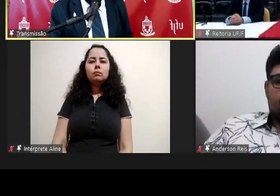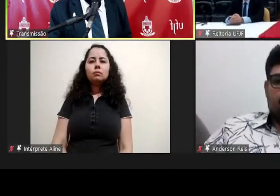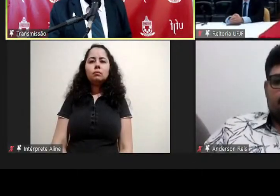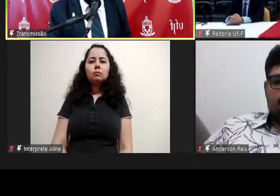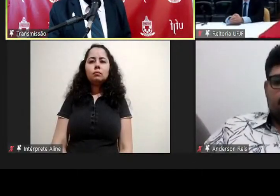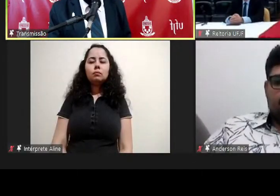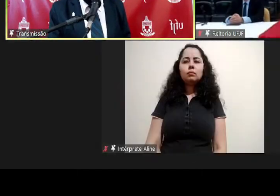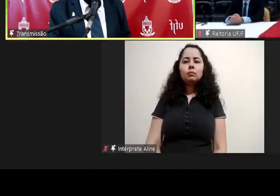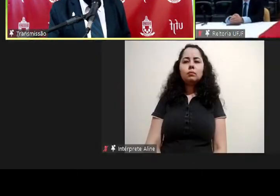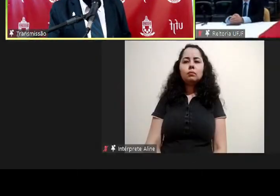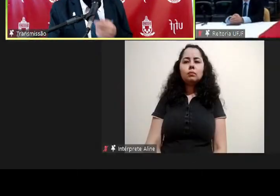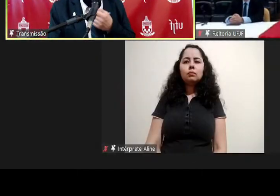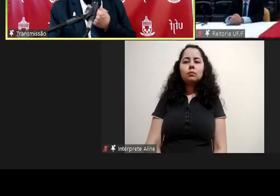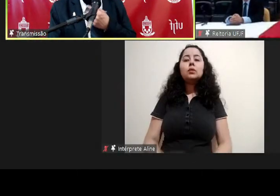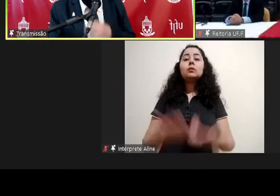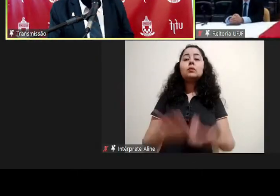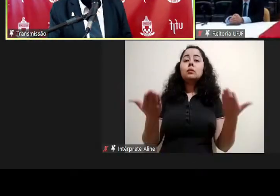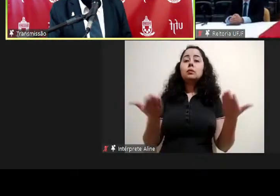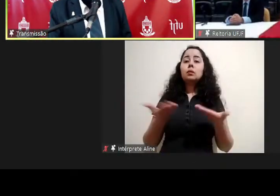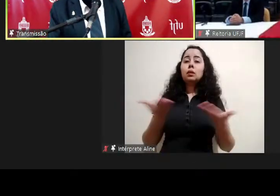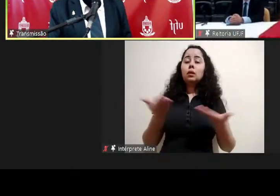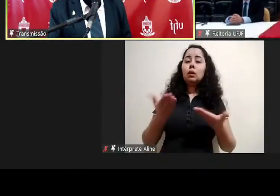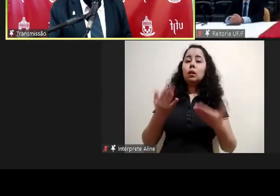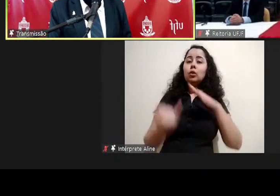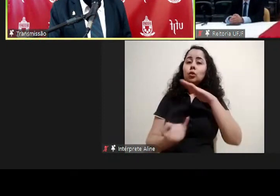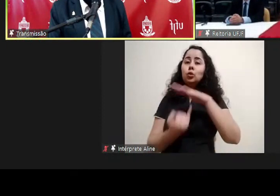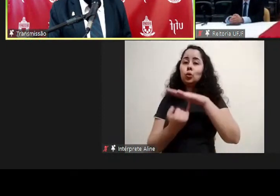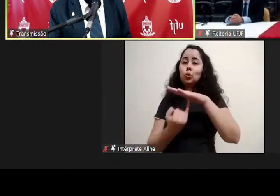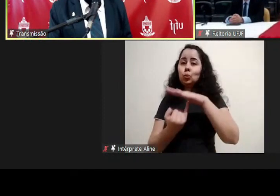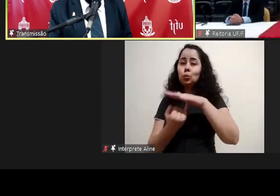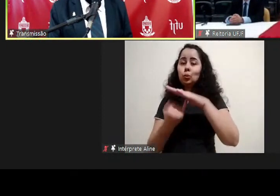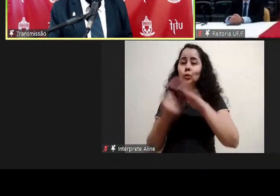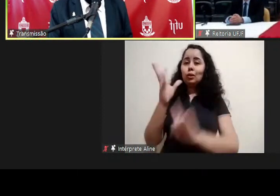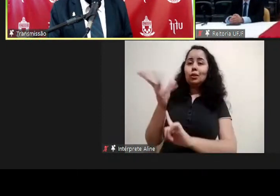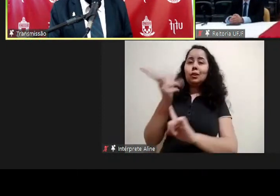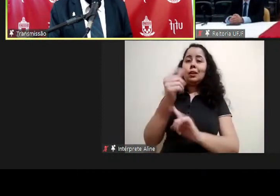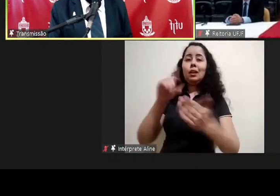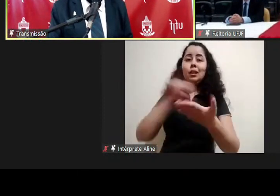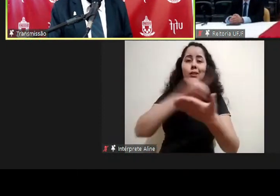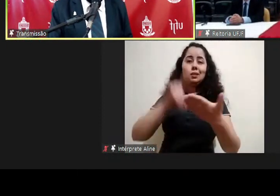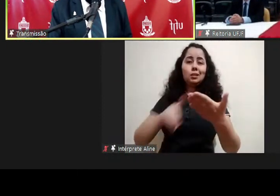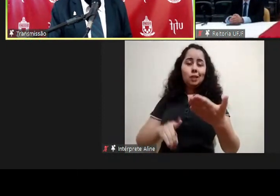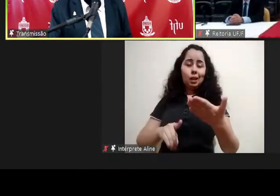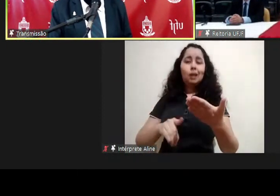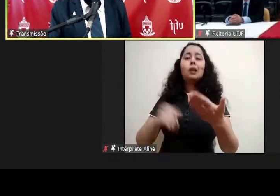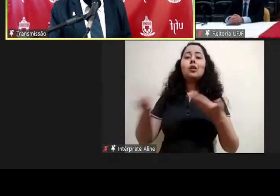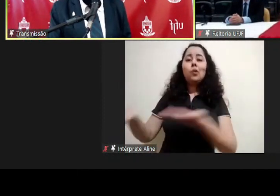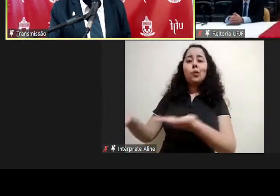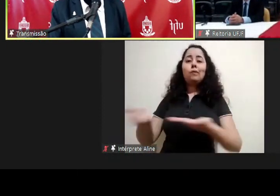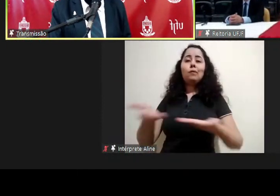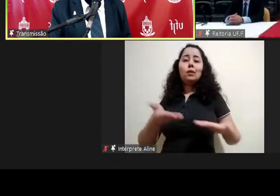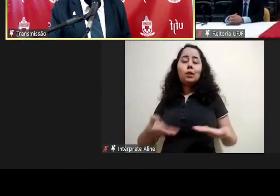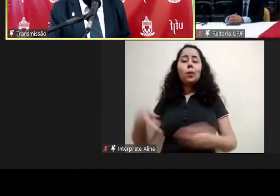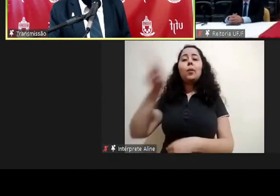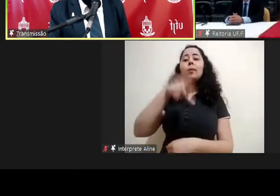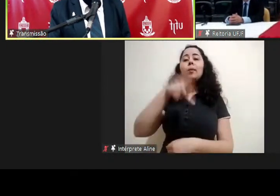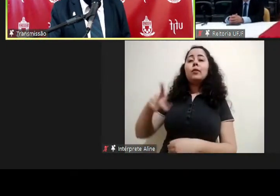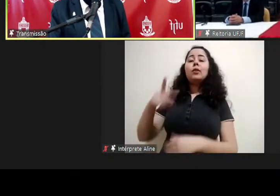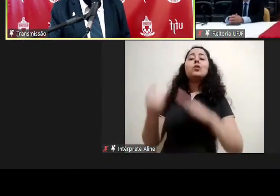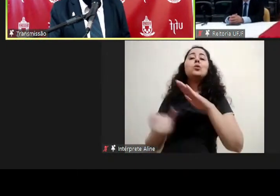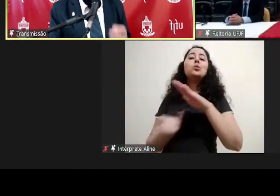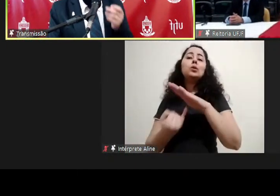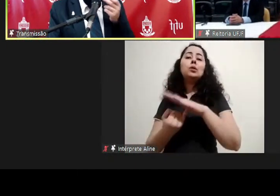Indicação do Instituto de Artes e Design. Convidamos o diretor do Instituto, professor Fabrício da Silva